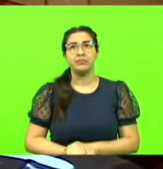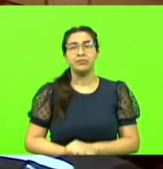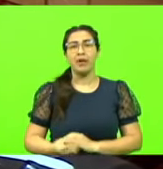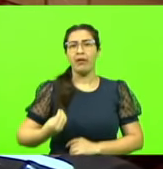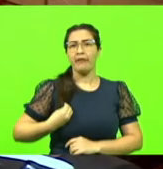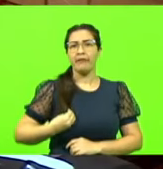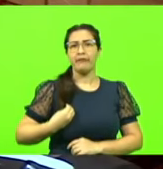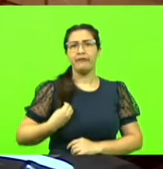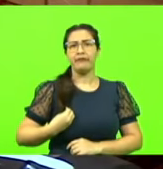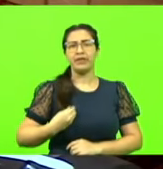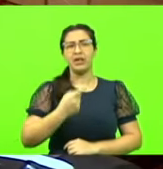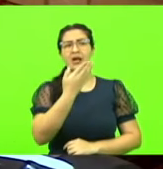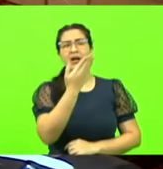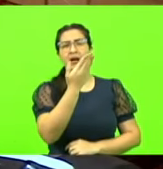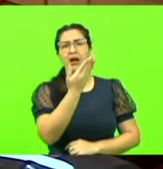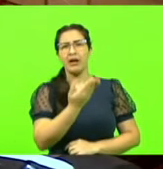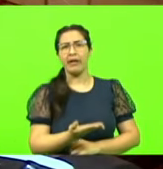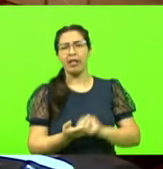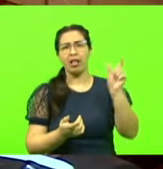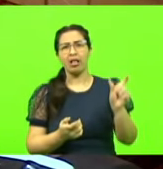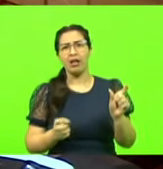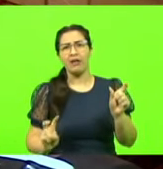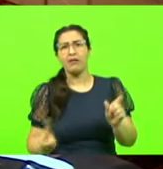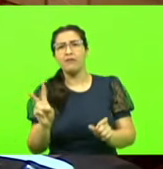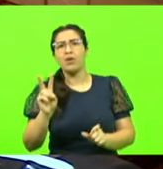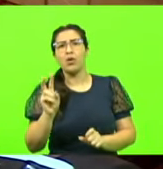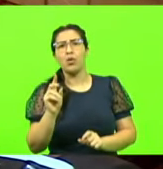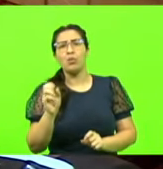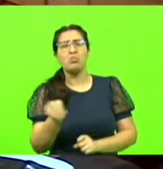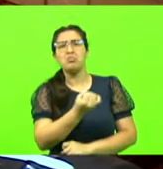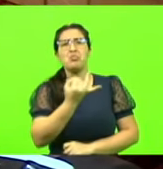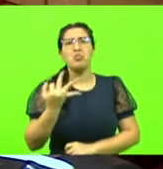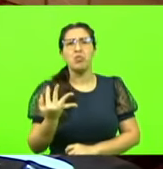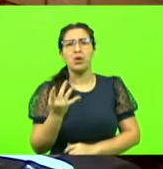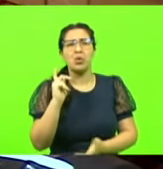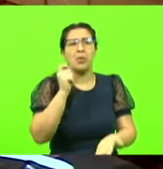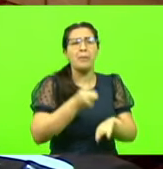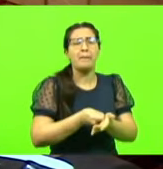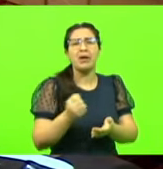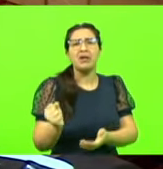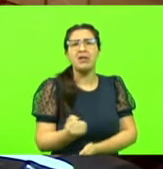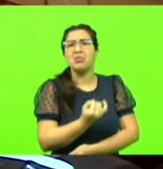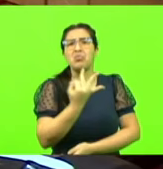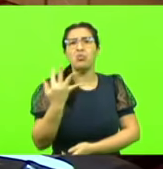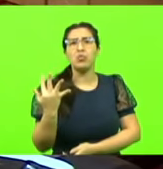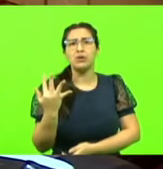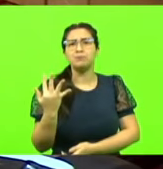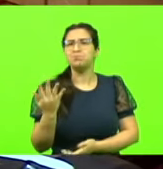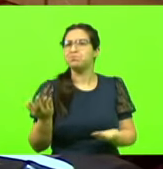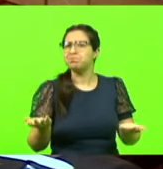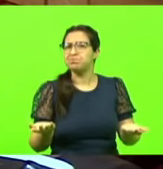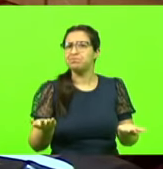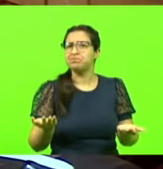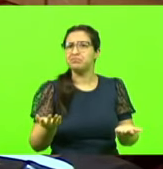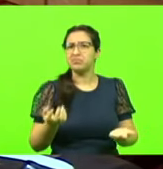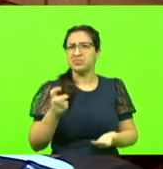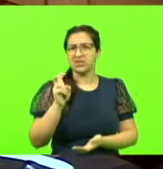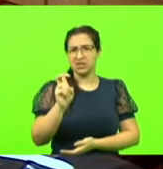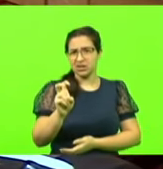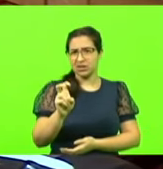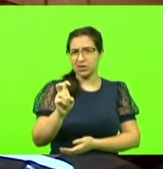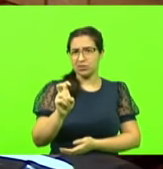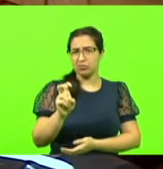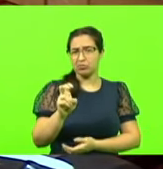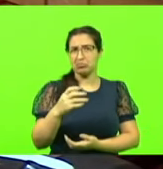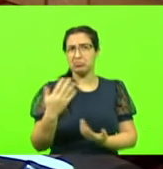vida? Quanto o Estado pode pagar por uma vida, deputado Ismael? Por 5? Por